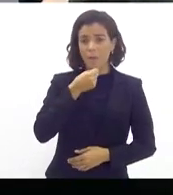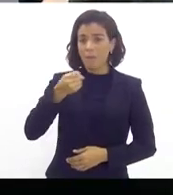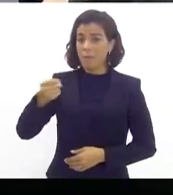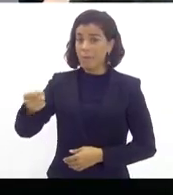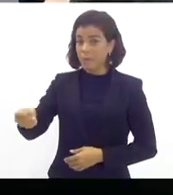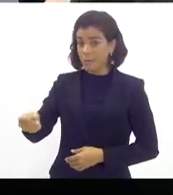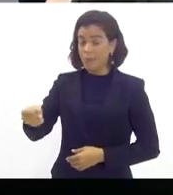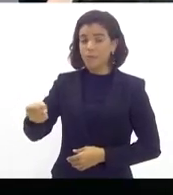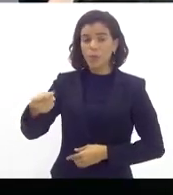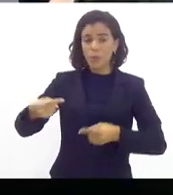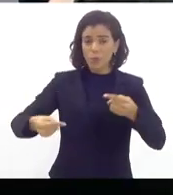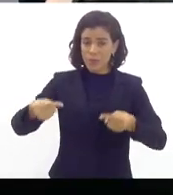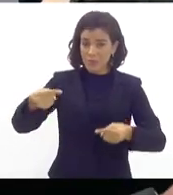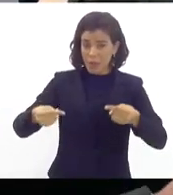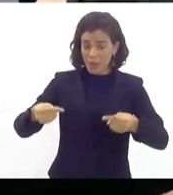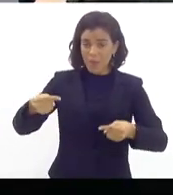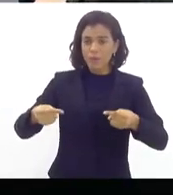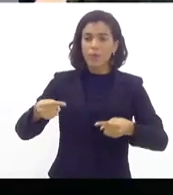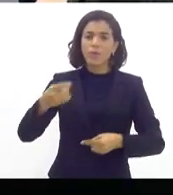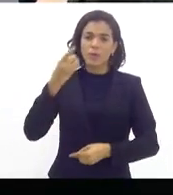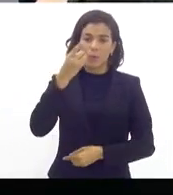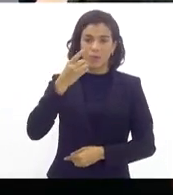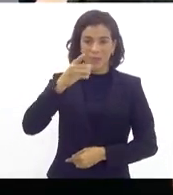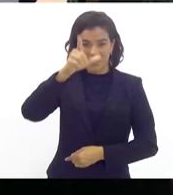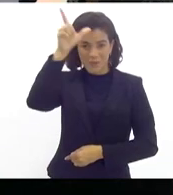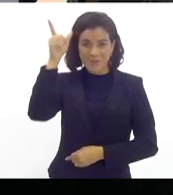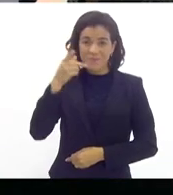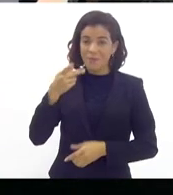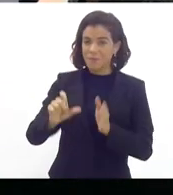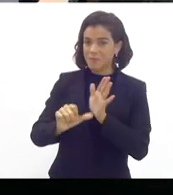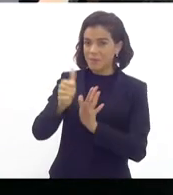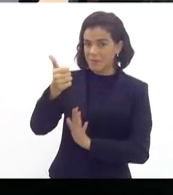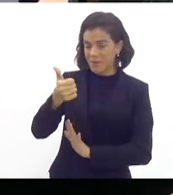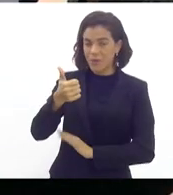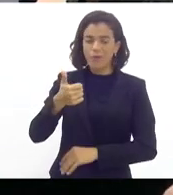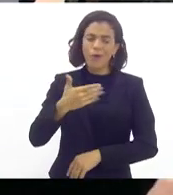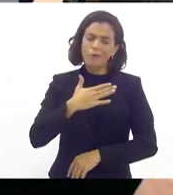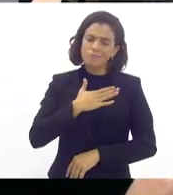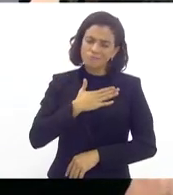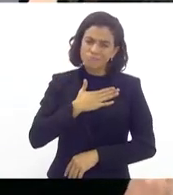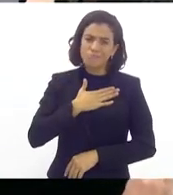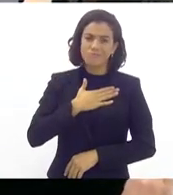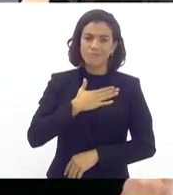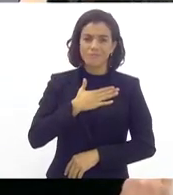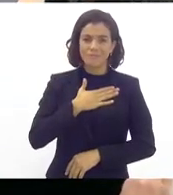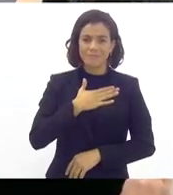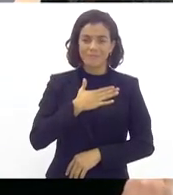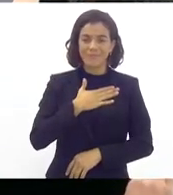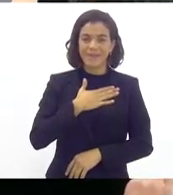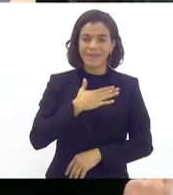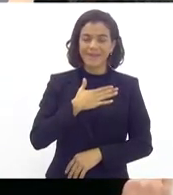enquanto o debate acontece. Deputado Luiz Paulo, primeiro aí, nosso querido...